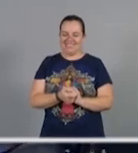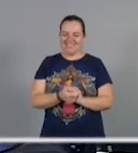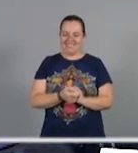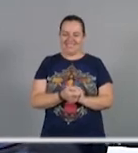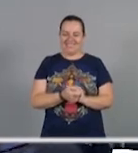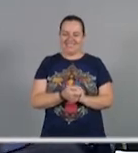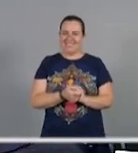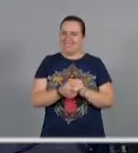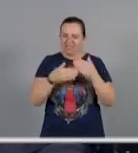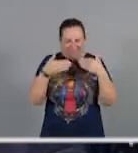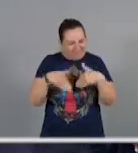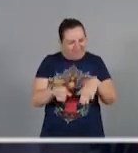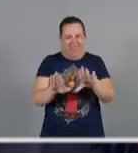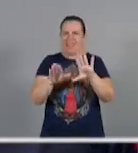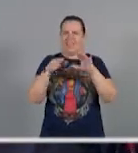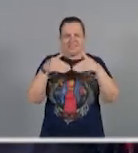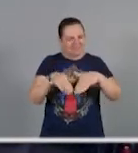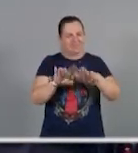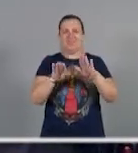Detona na vida.